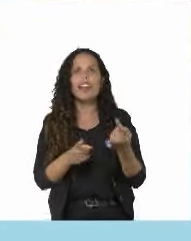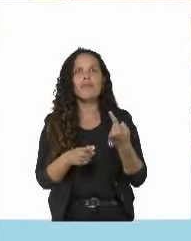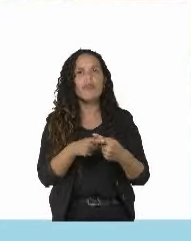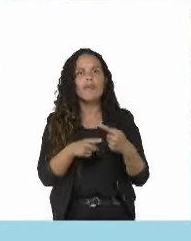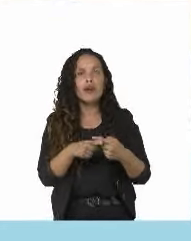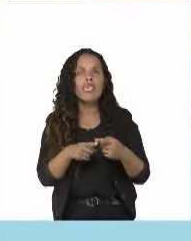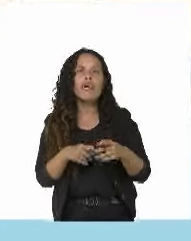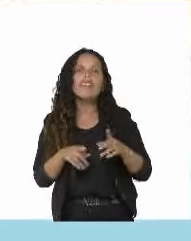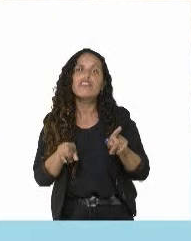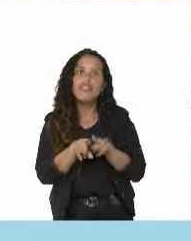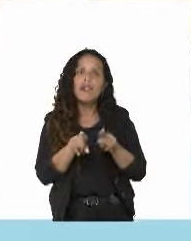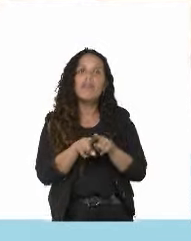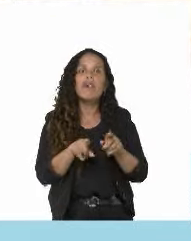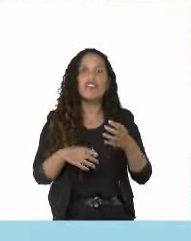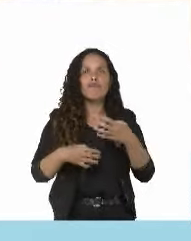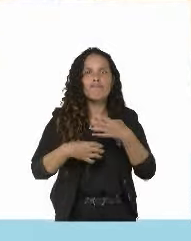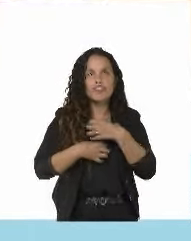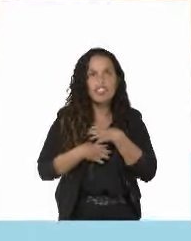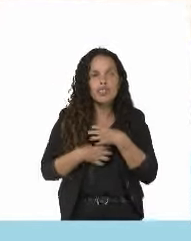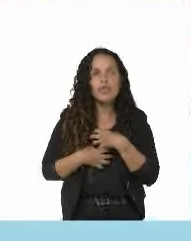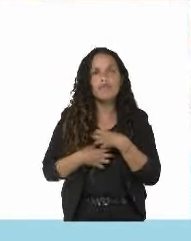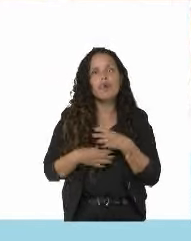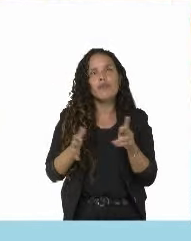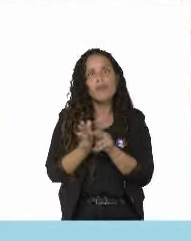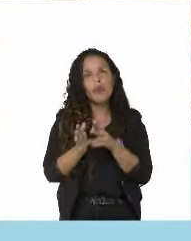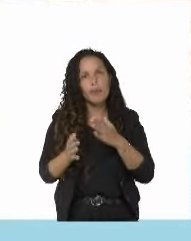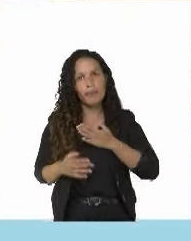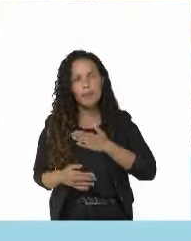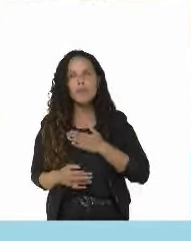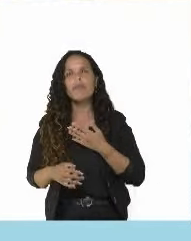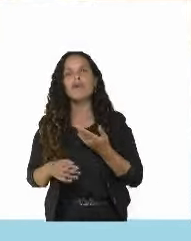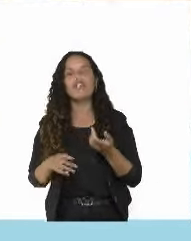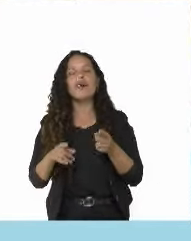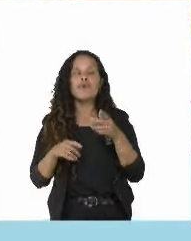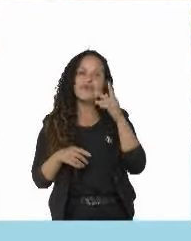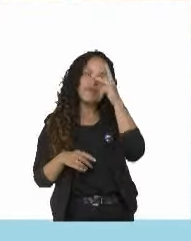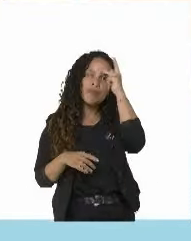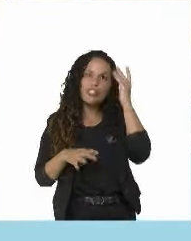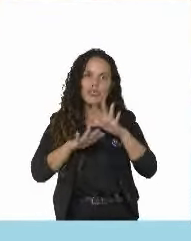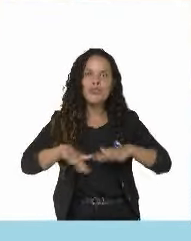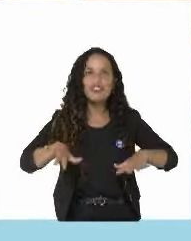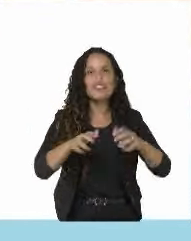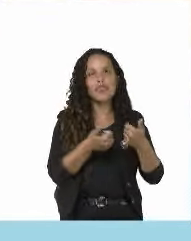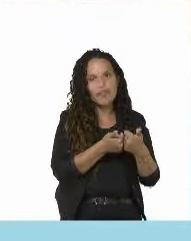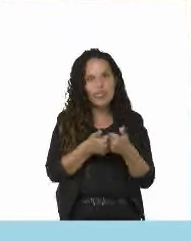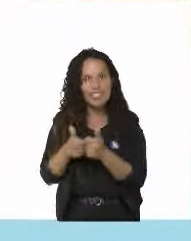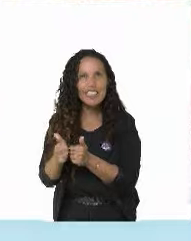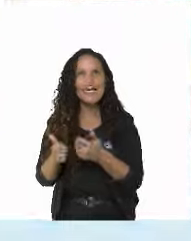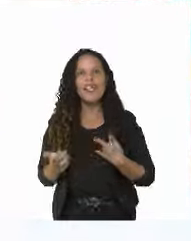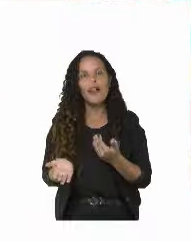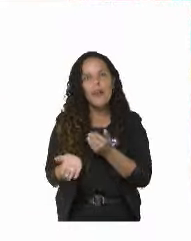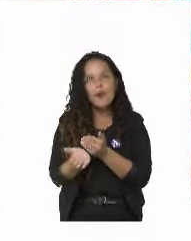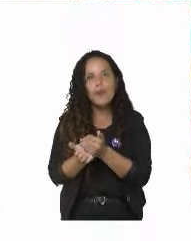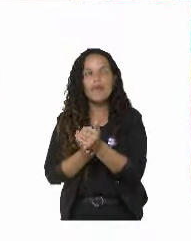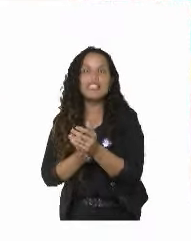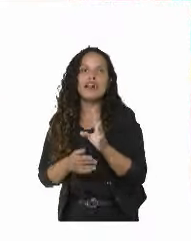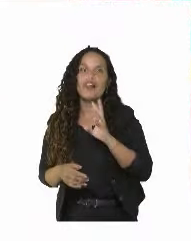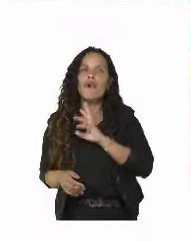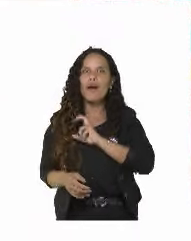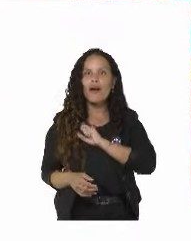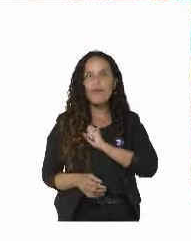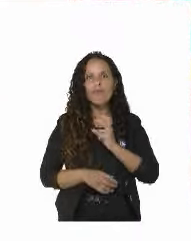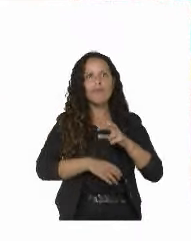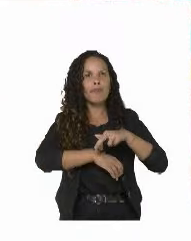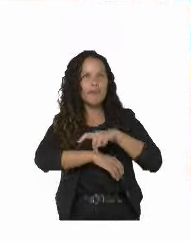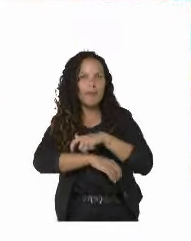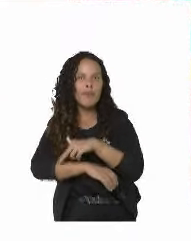história afetiva, né? Que quem já me segue, talvez aqui, não sei se tem alguém aqui que já me segue, sabe que eu comecei, eu peguei paixão por moda e por fazer